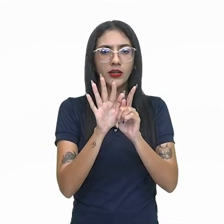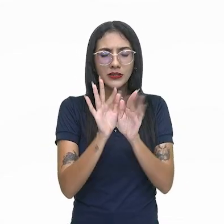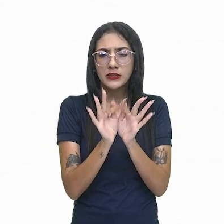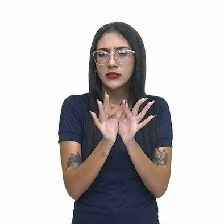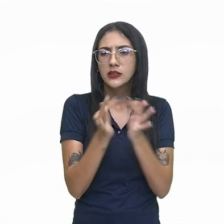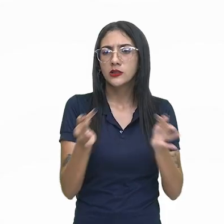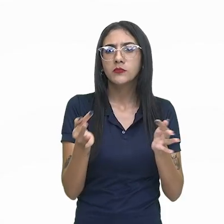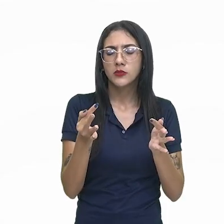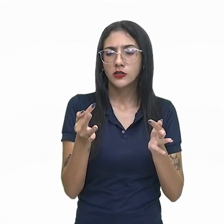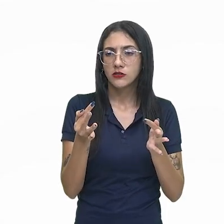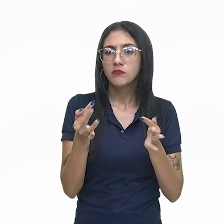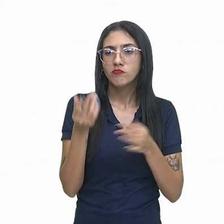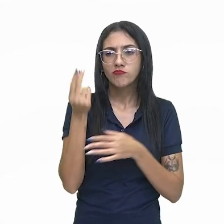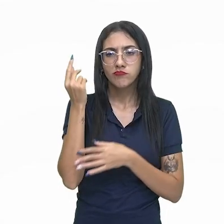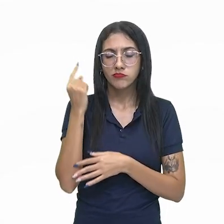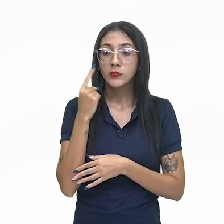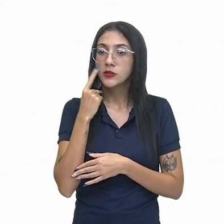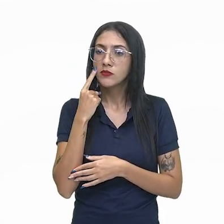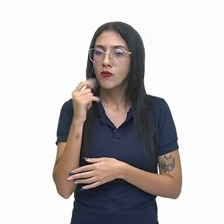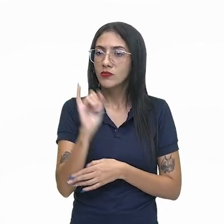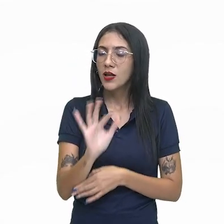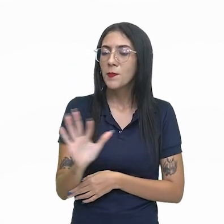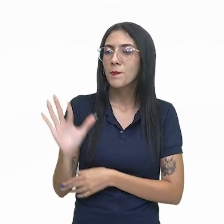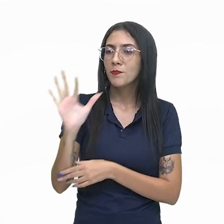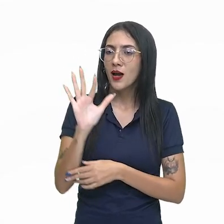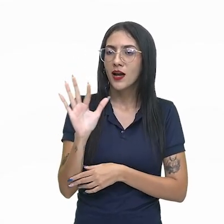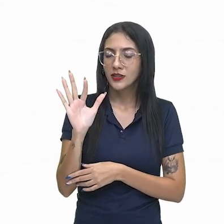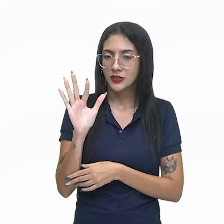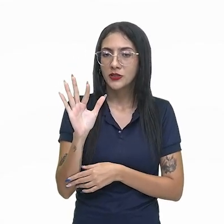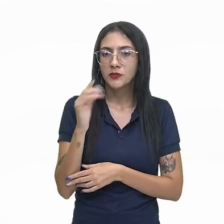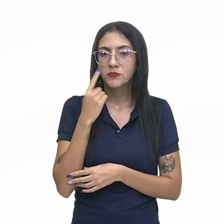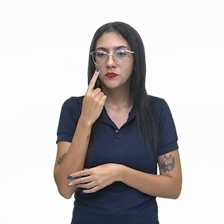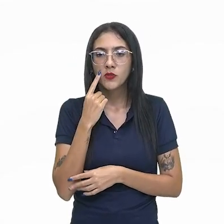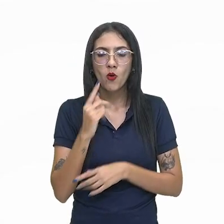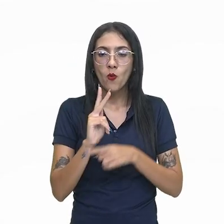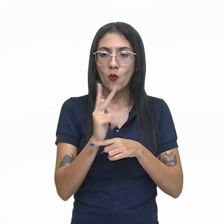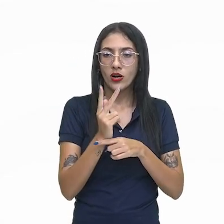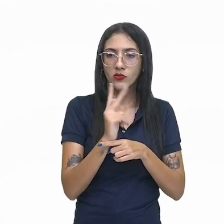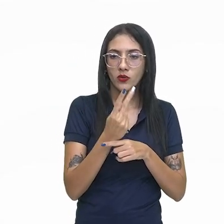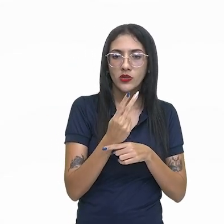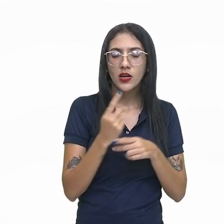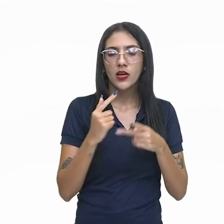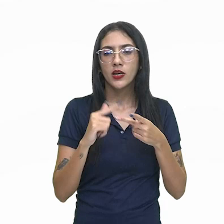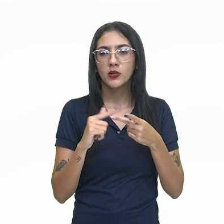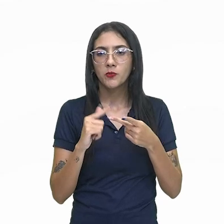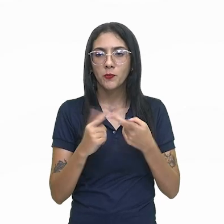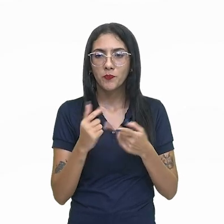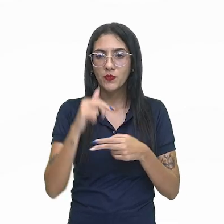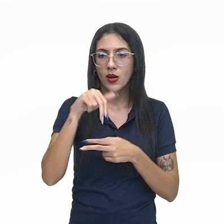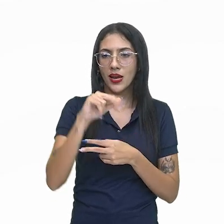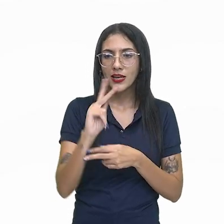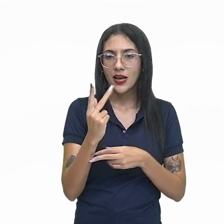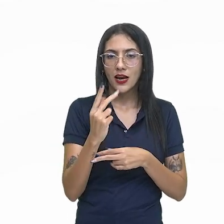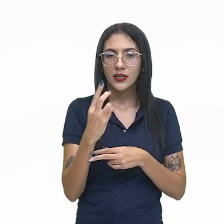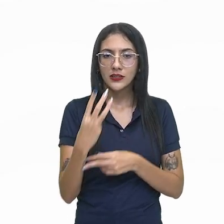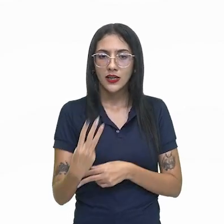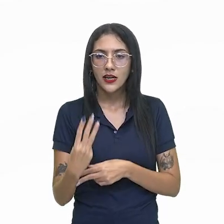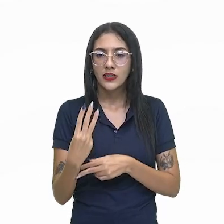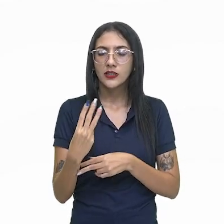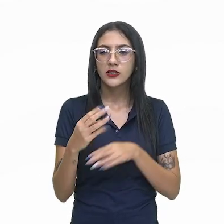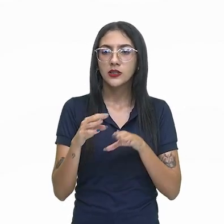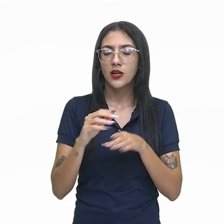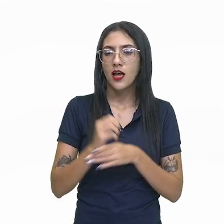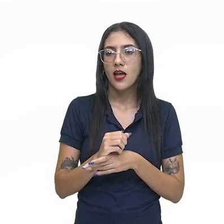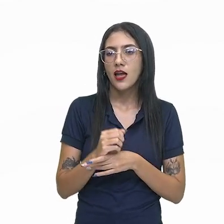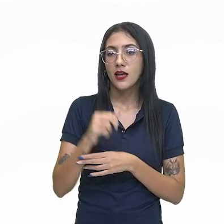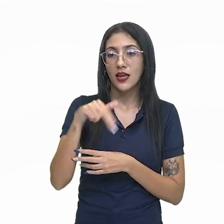nós vimos naquele esquema lá da atividade vulcânica, o hidrogênio, a amônia, o metano e vapor de água.